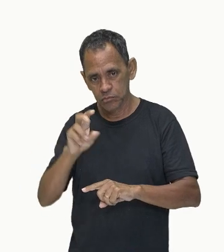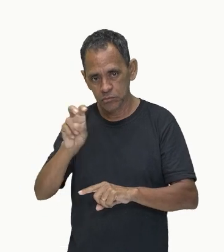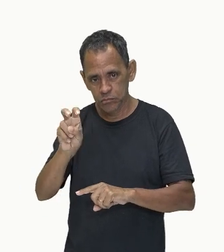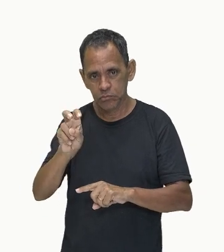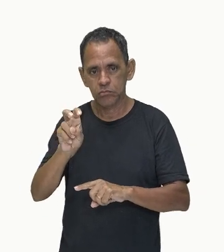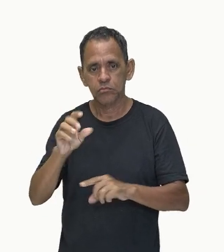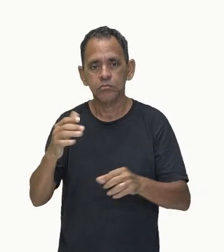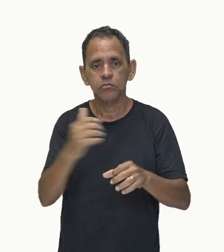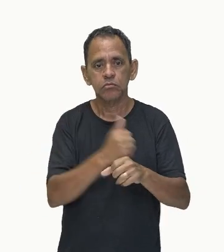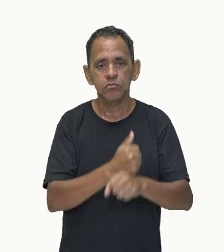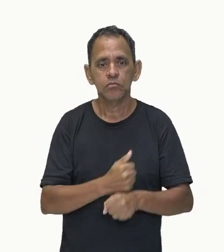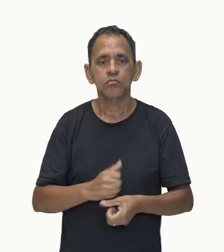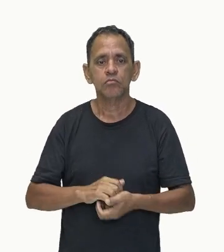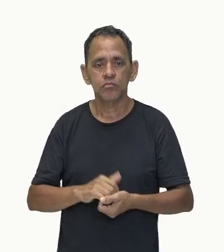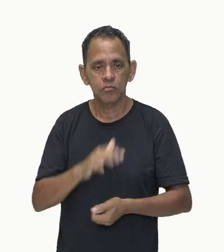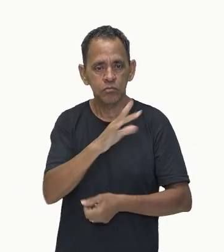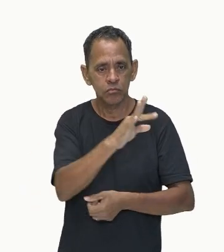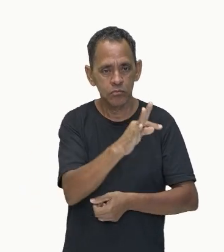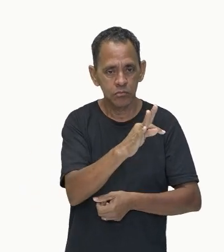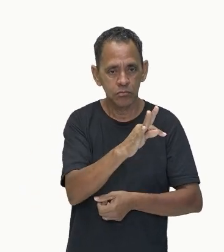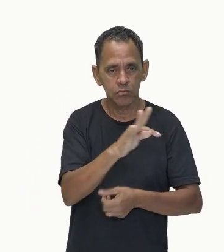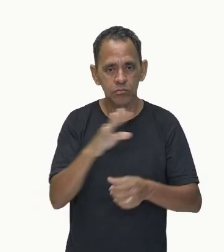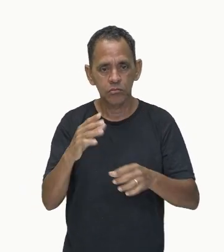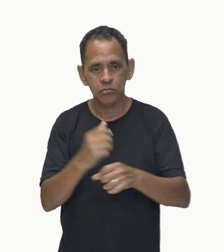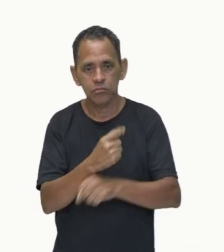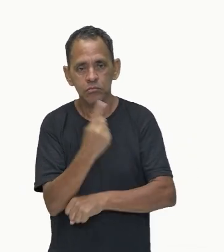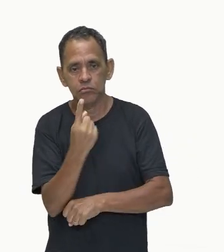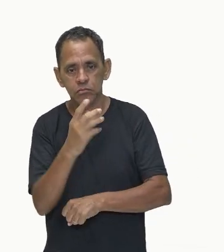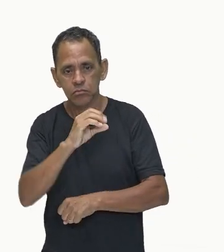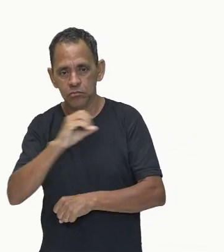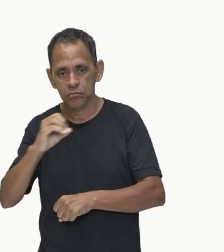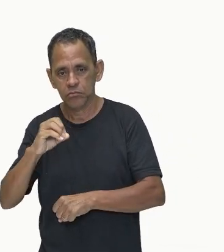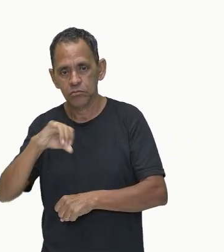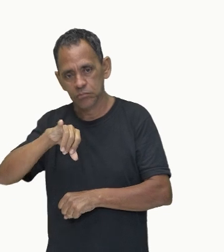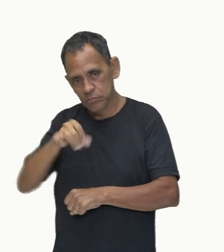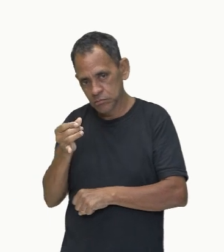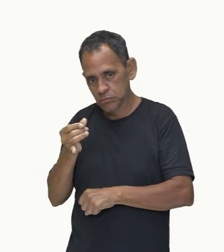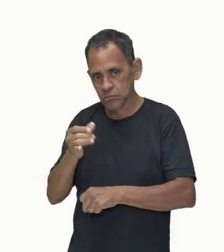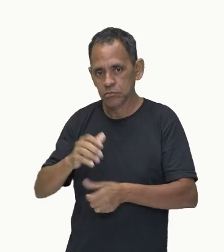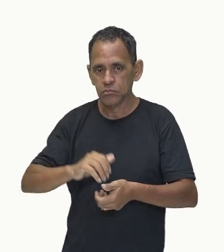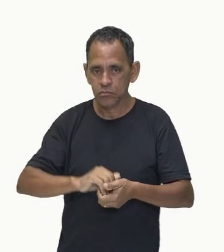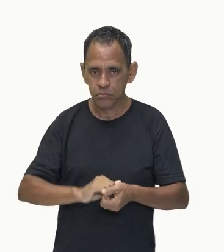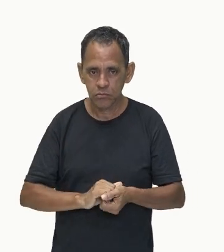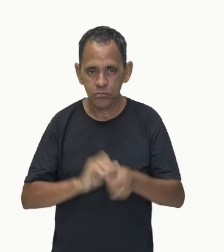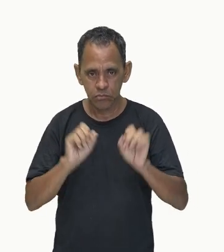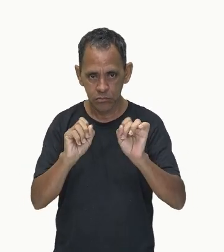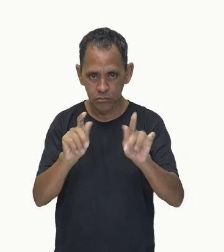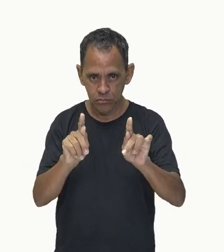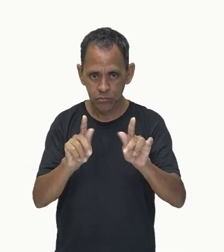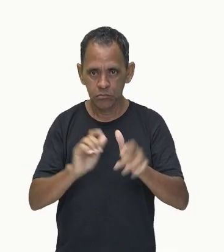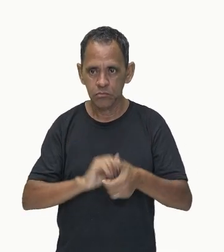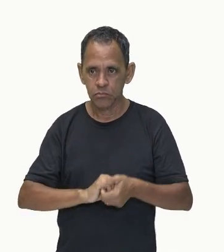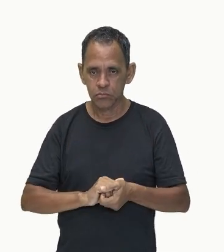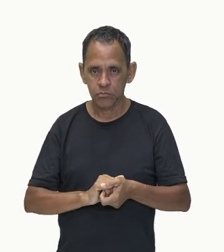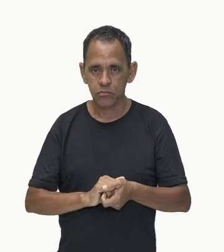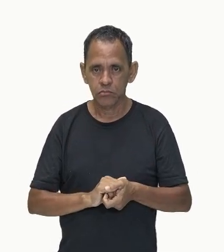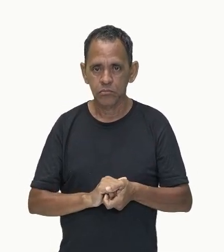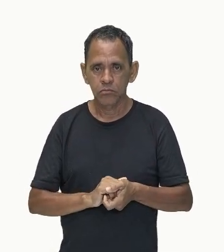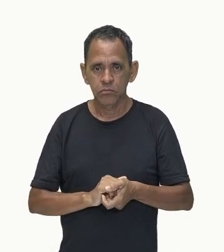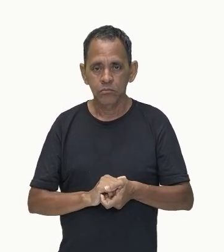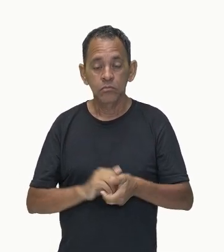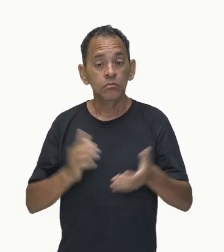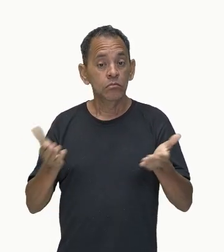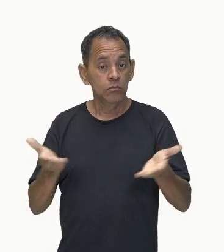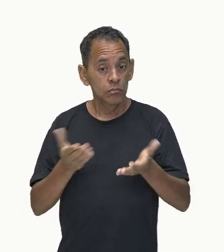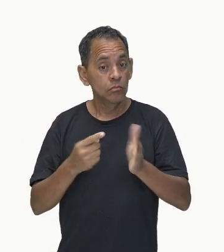anteriormente, que o trabalho aí é de 1.000 joules. Tá bom? E aí eu mostrei como calculo o